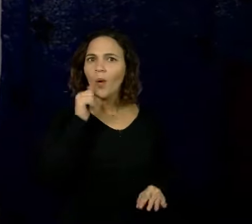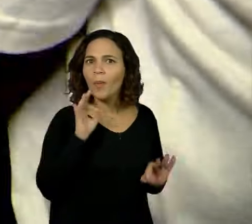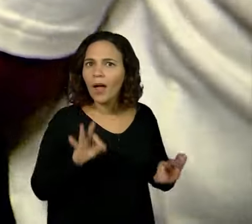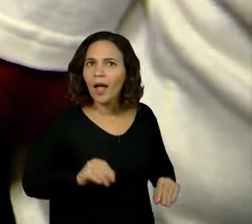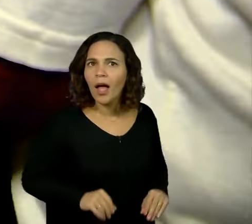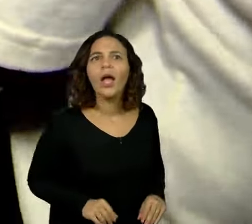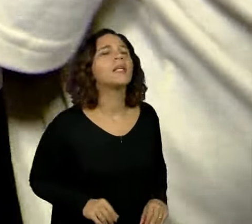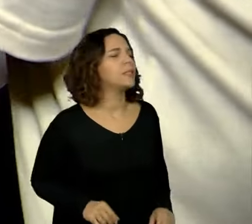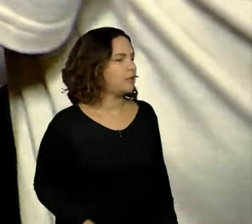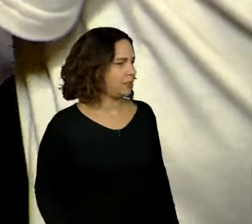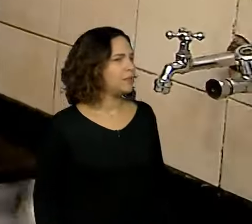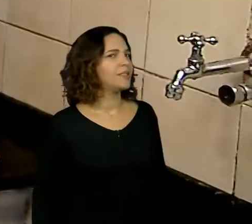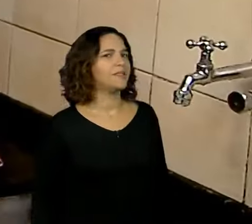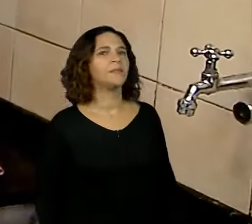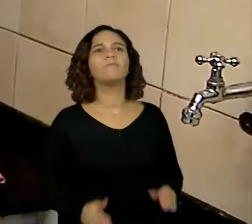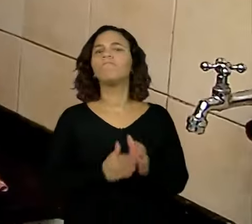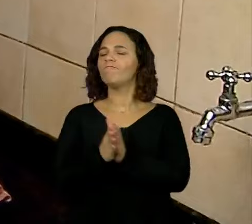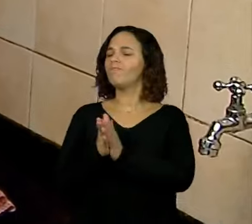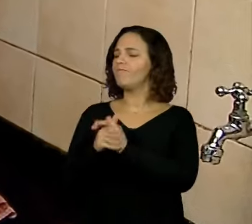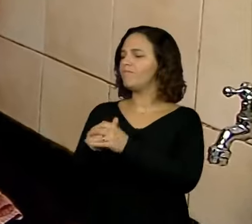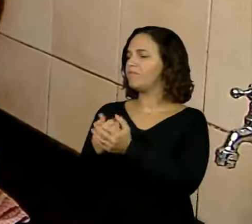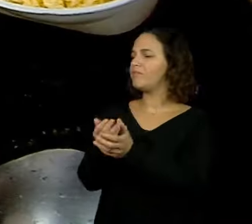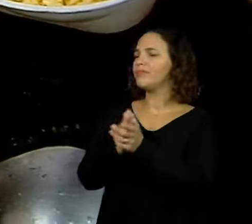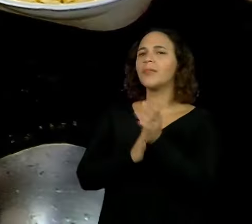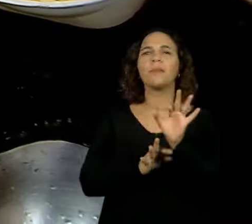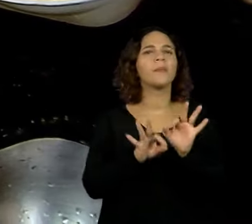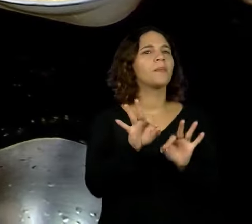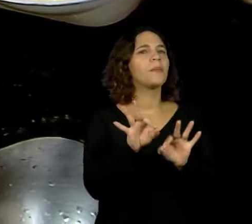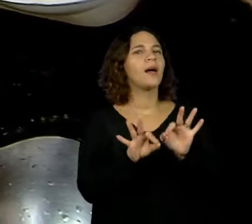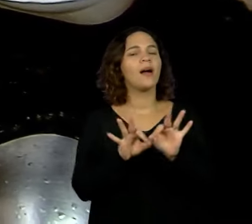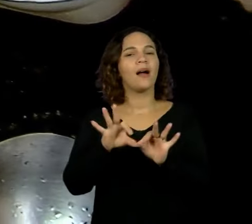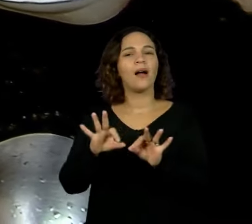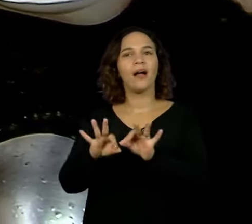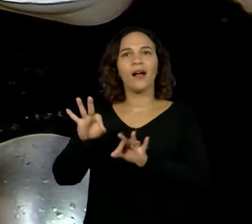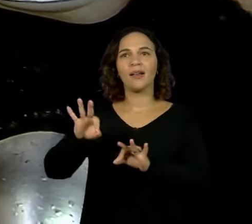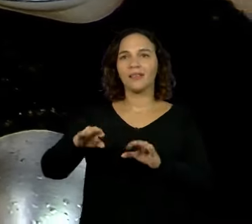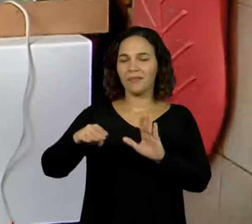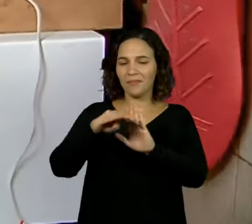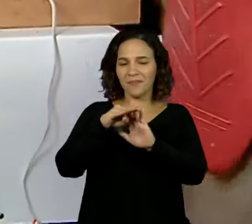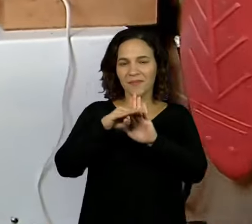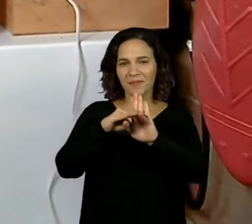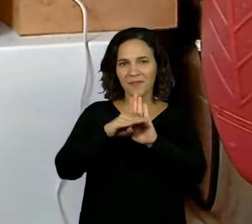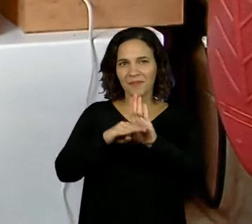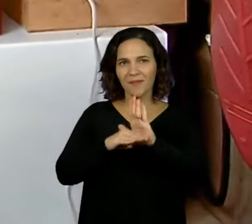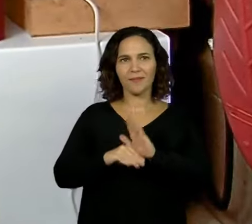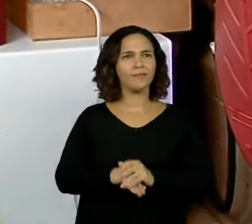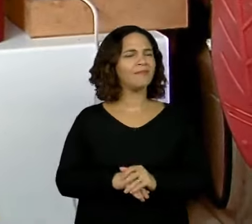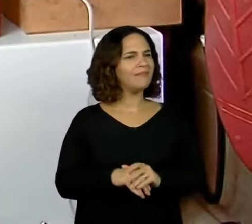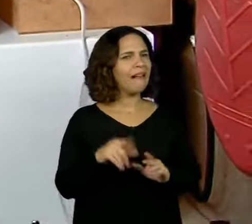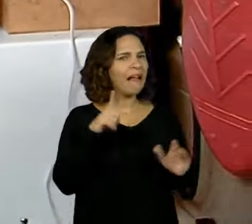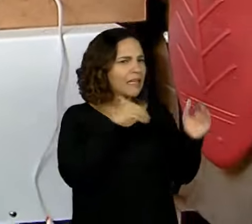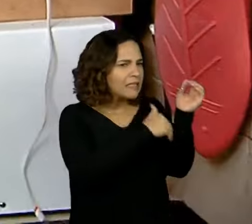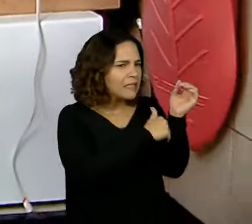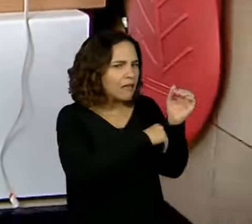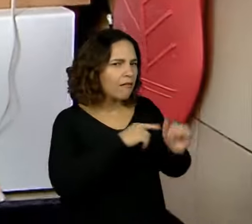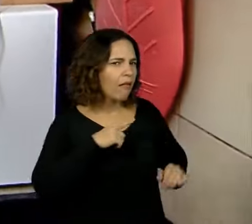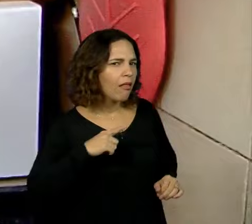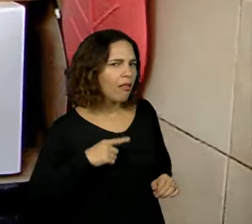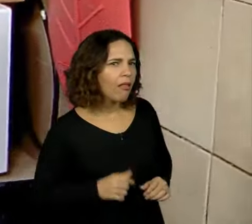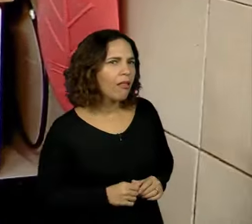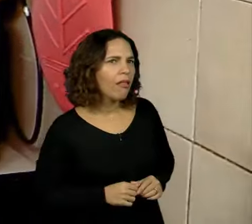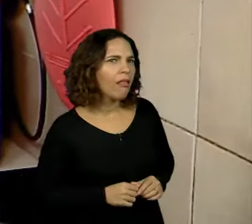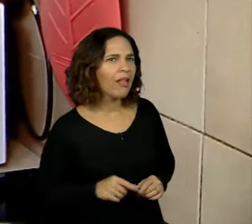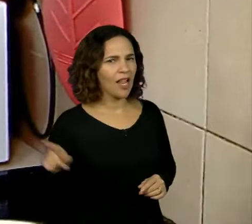Sim. E dona Sônia começa a preparar a receita. Tem algum segredo, dona Sônia,